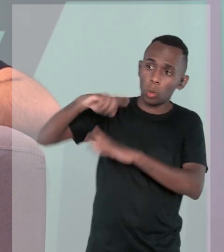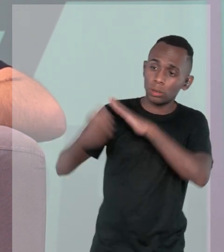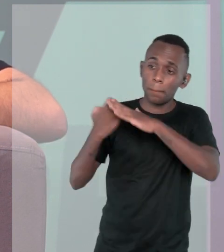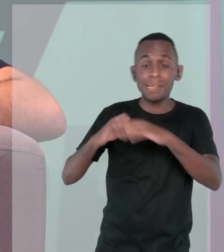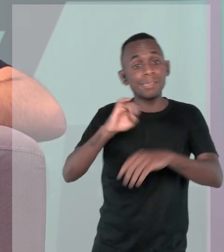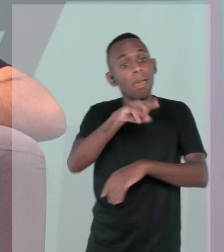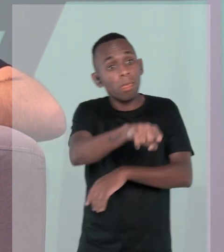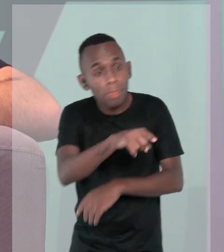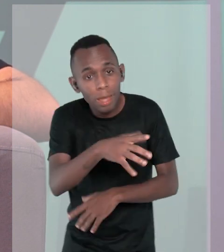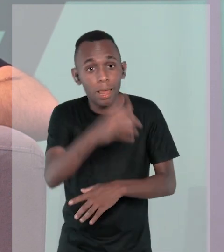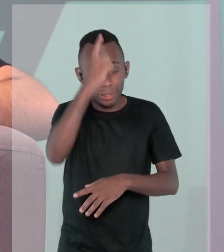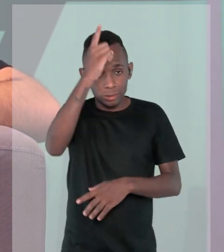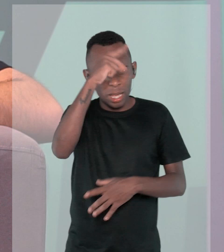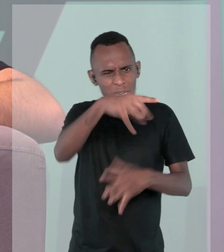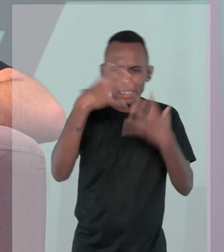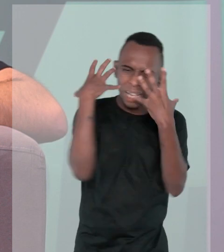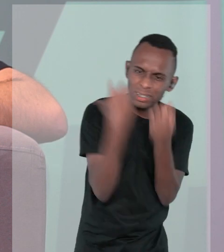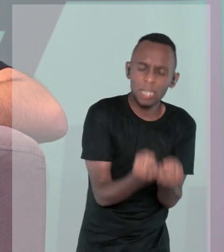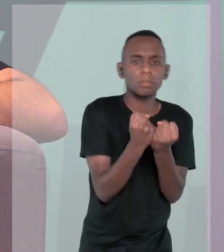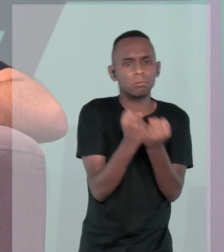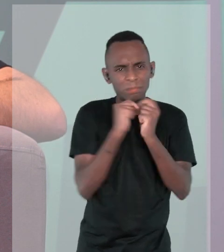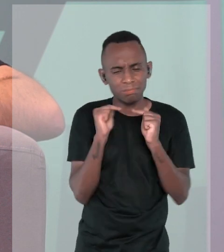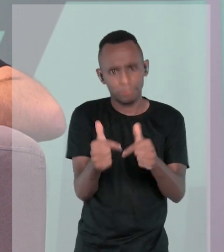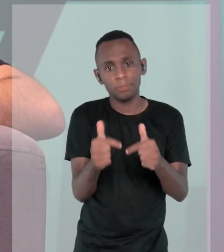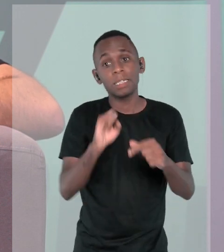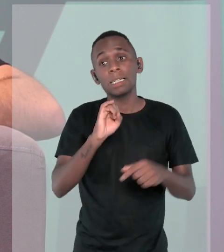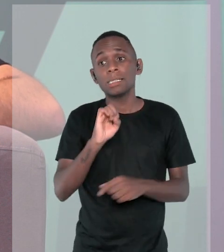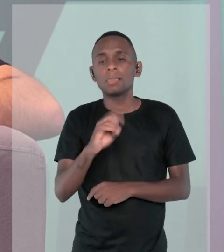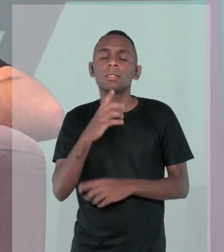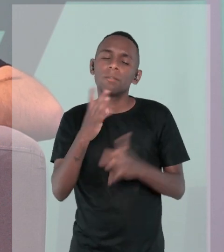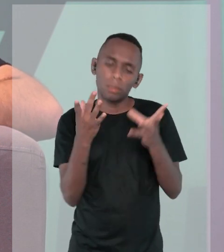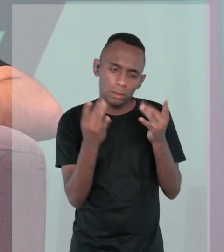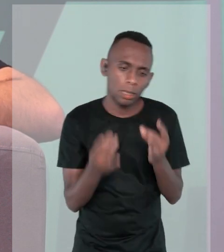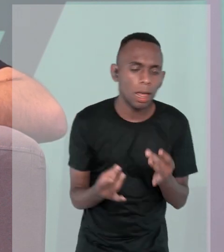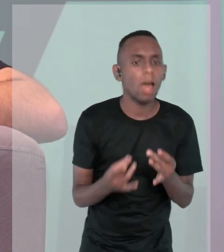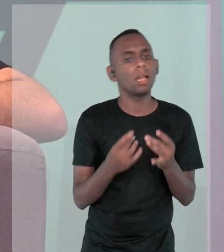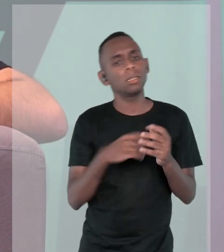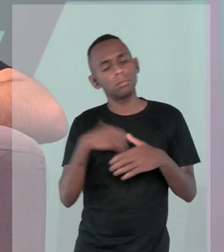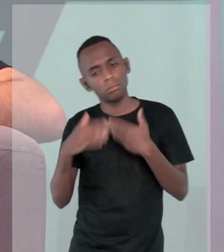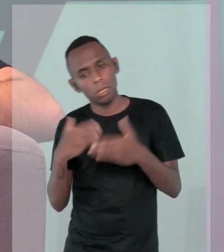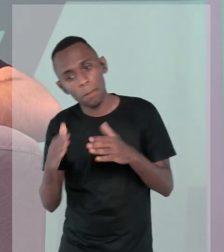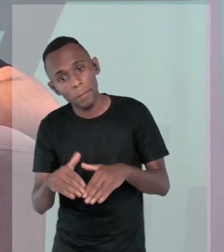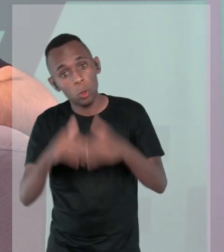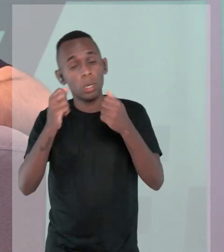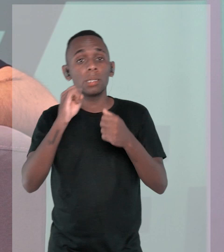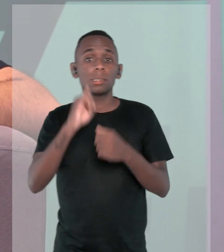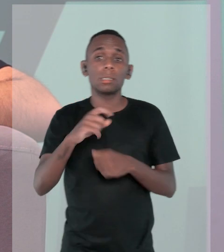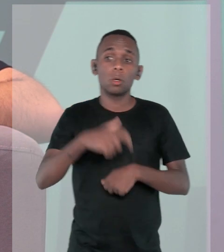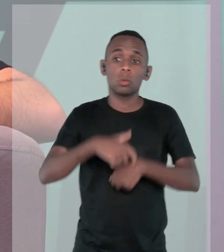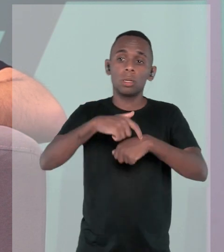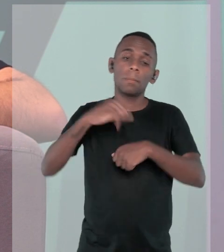se é dele, ele agarra aquilo ali com unhas e dentes. Mas a gente vai lapidando isso com o tempo. Então, esse